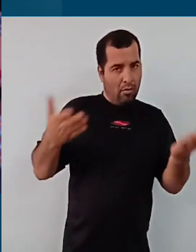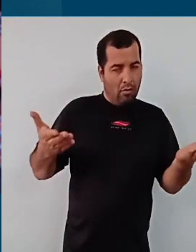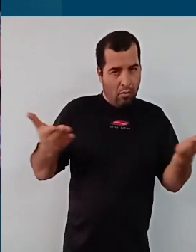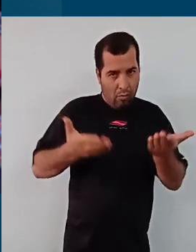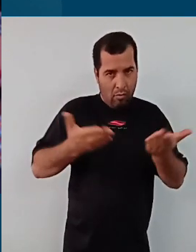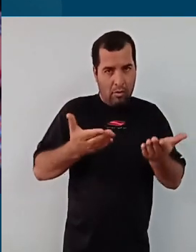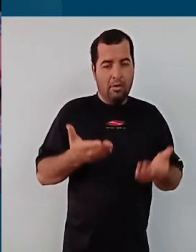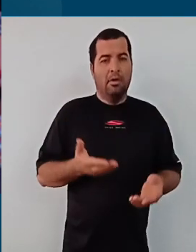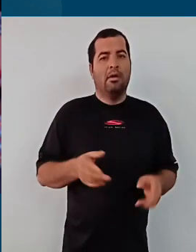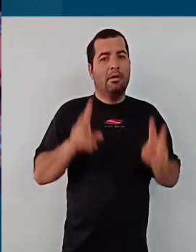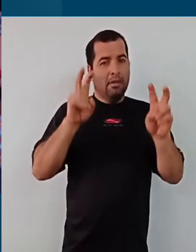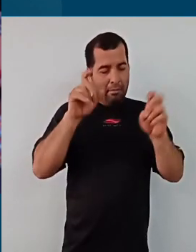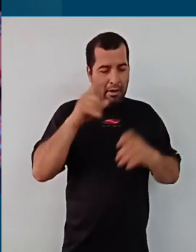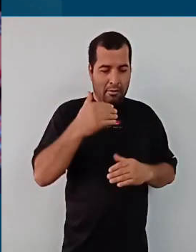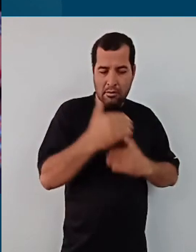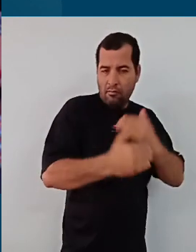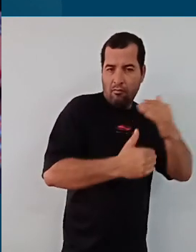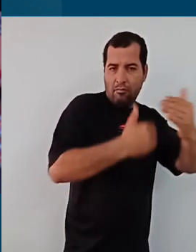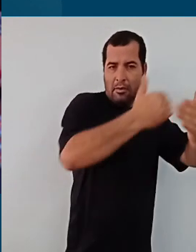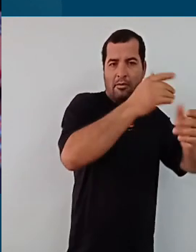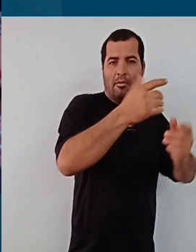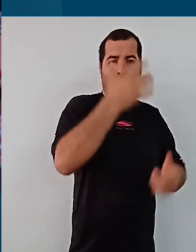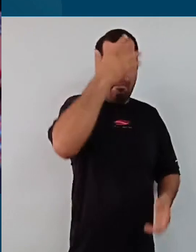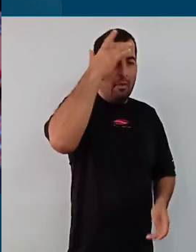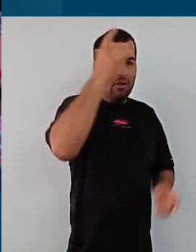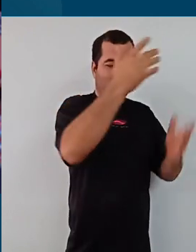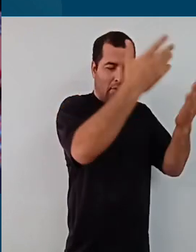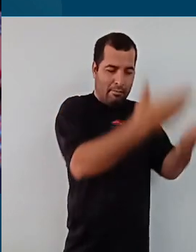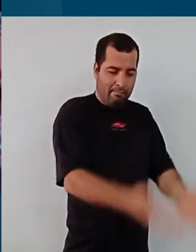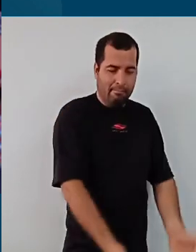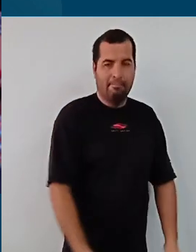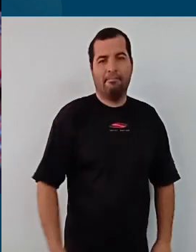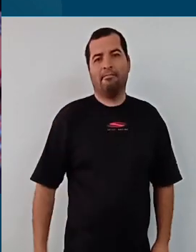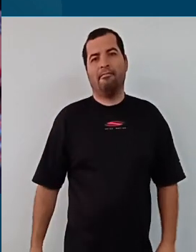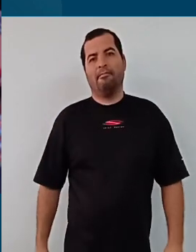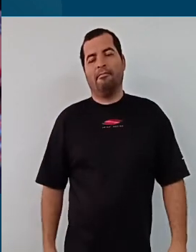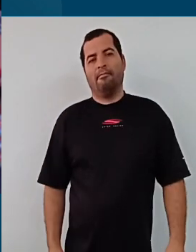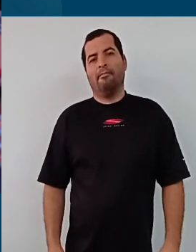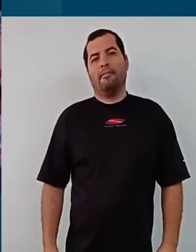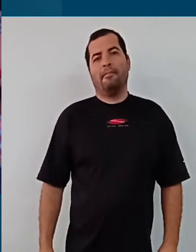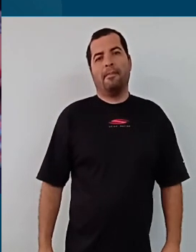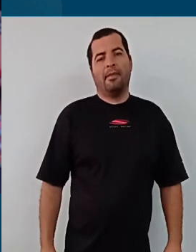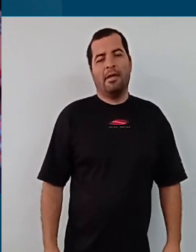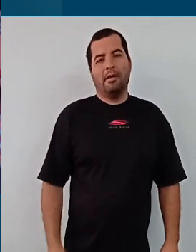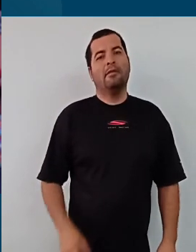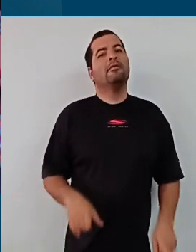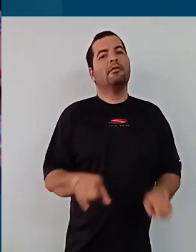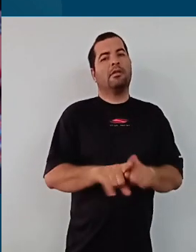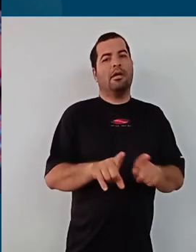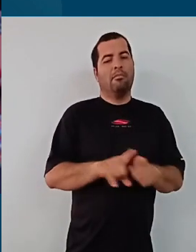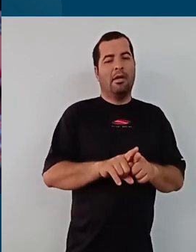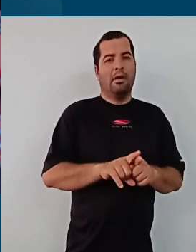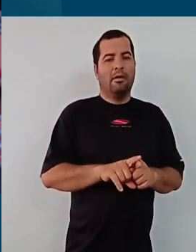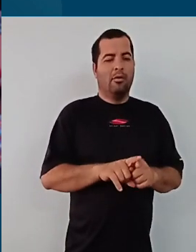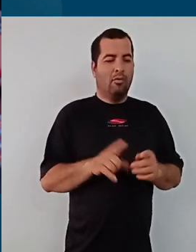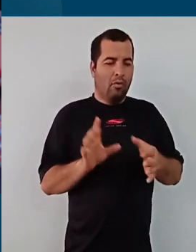tem a ver com o desenvolvimento humano, que por sua vez vai chegar a essa questão da educação integral, né.